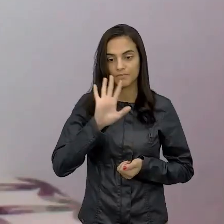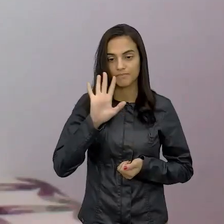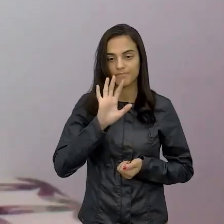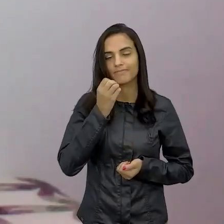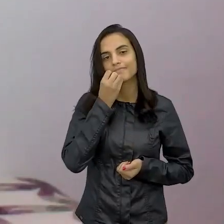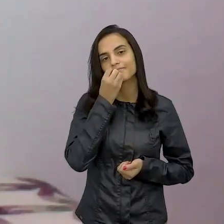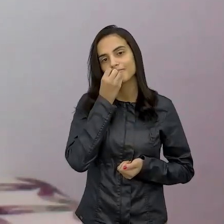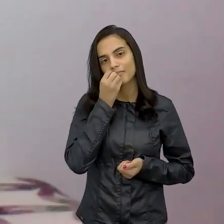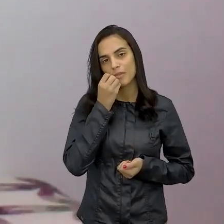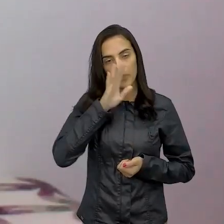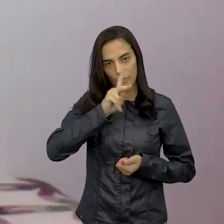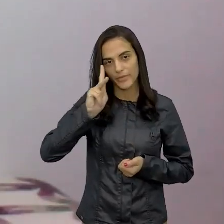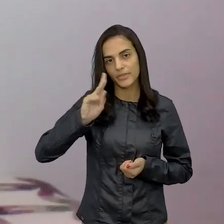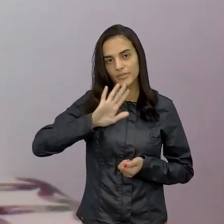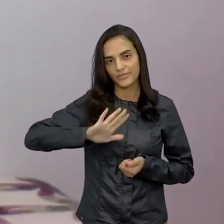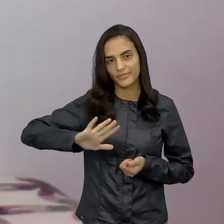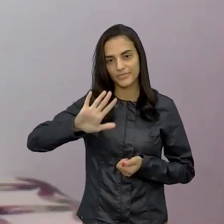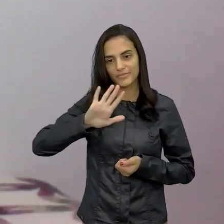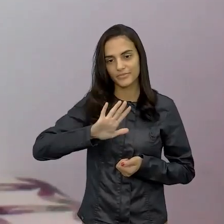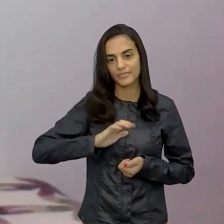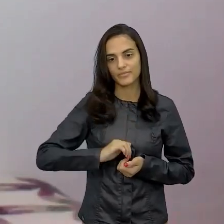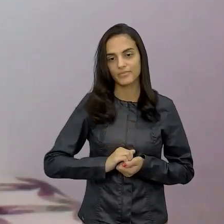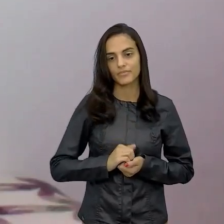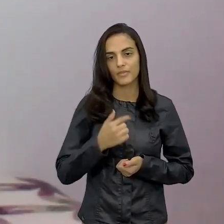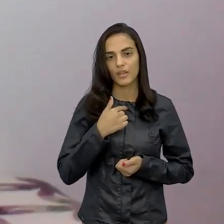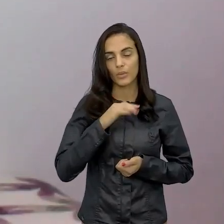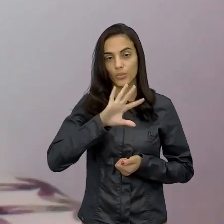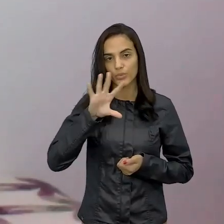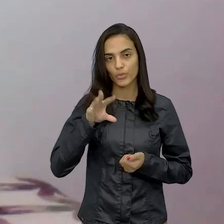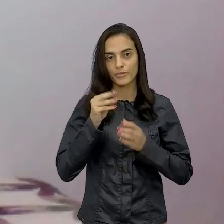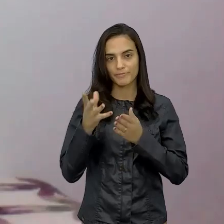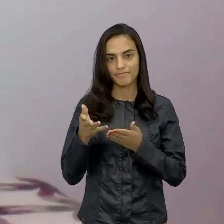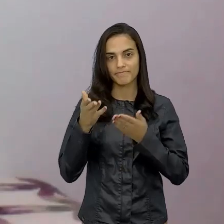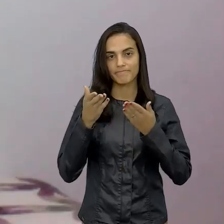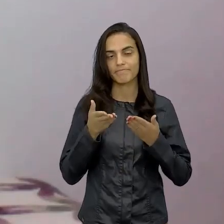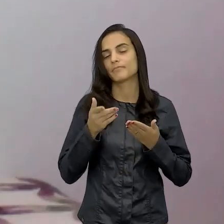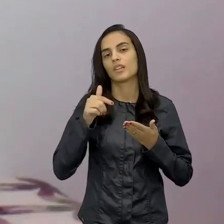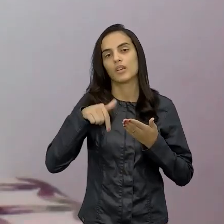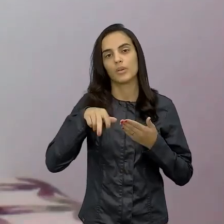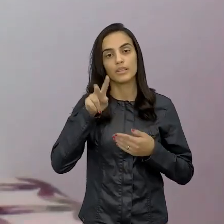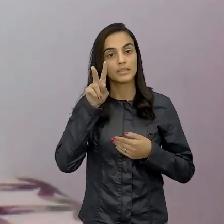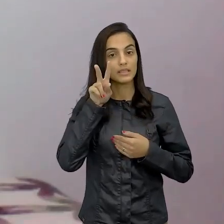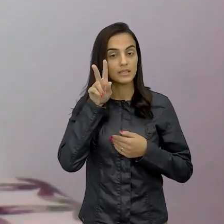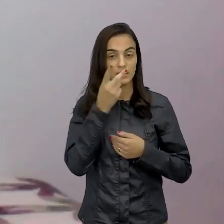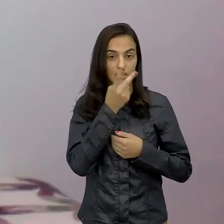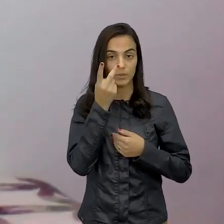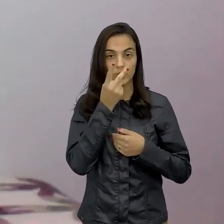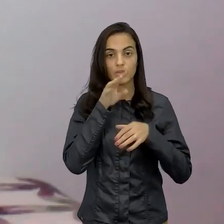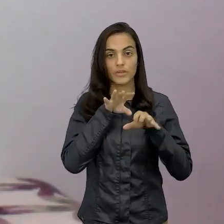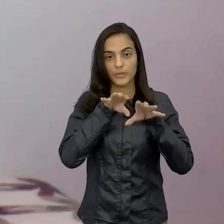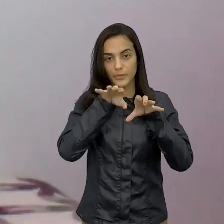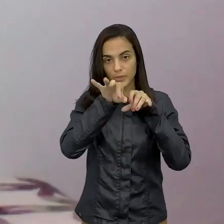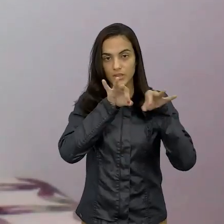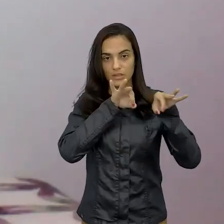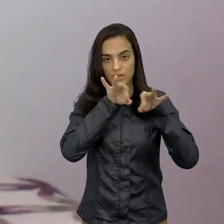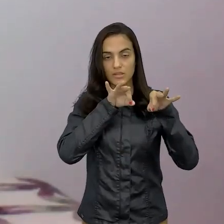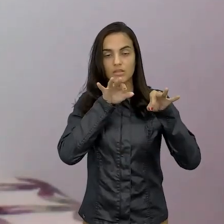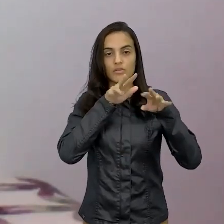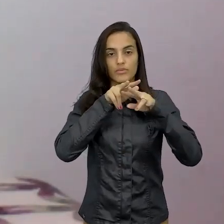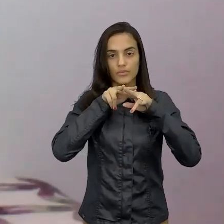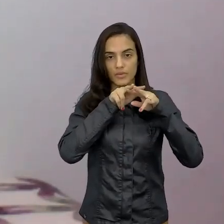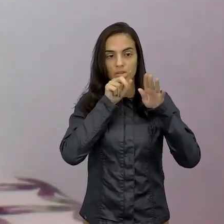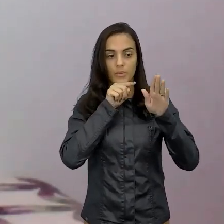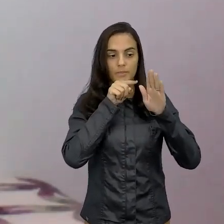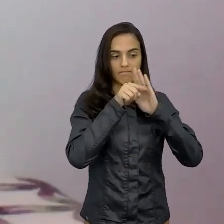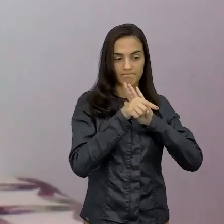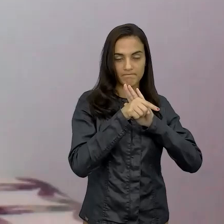Olá, professoras e professores, sejam bem-vindos à nossa segunda formação do Programa de Recuperação e